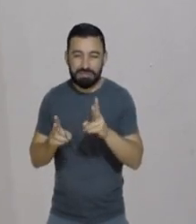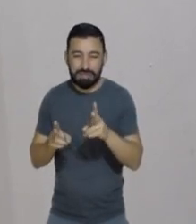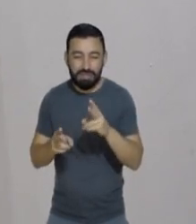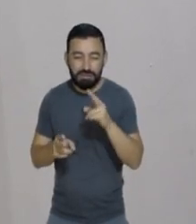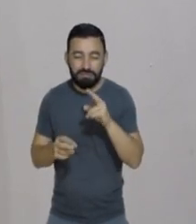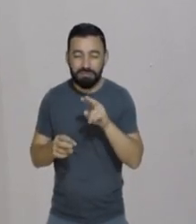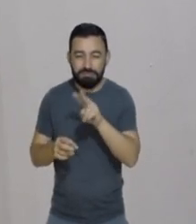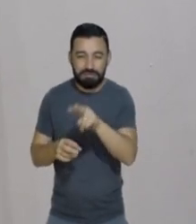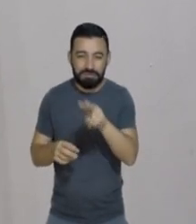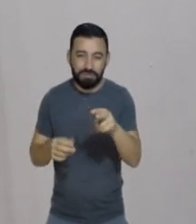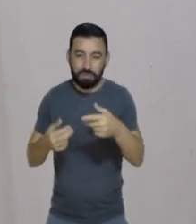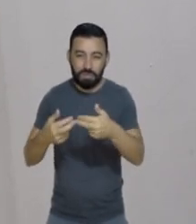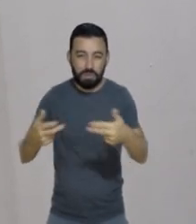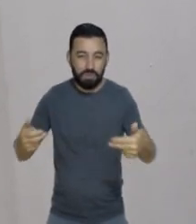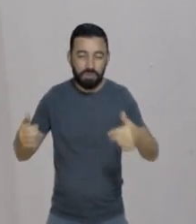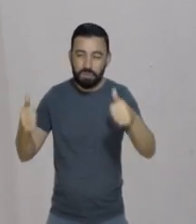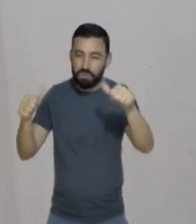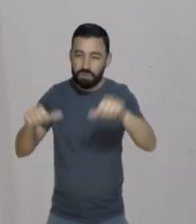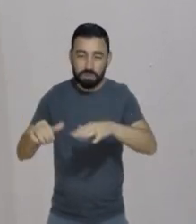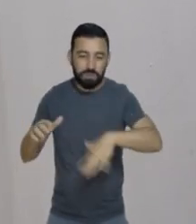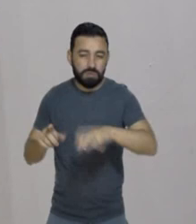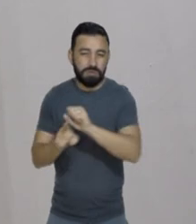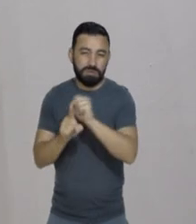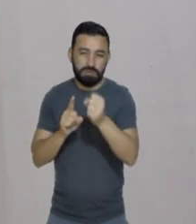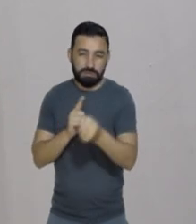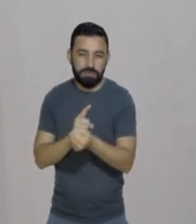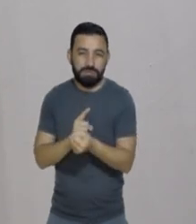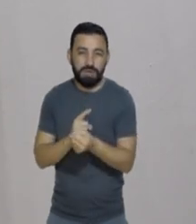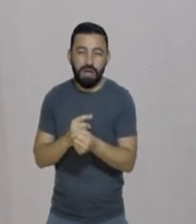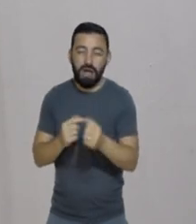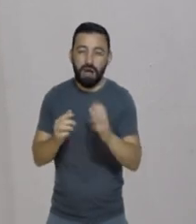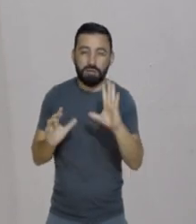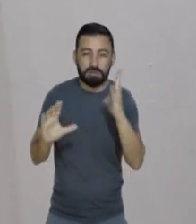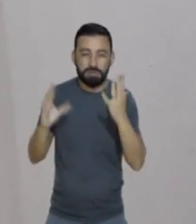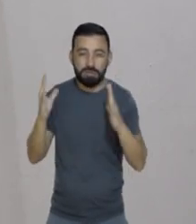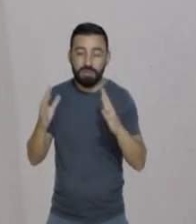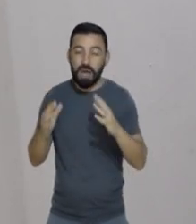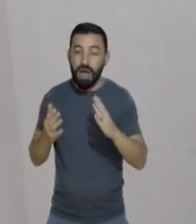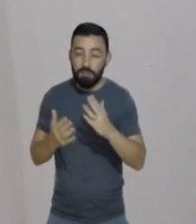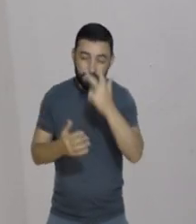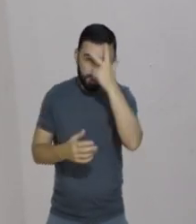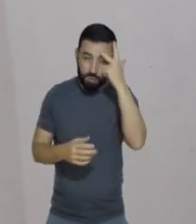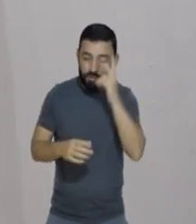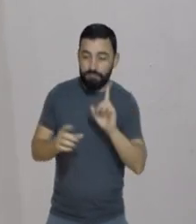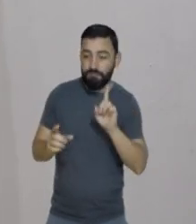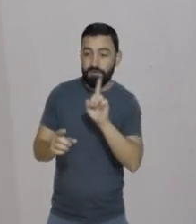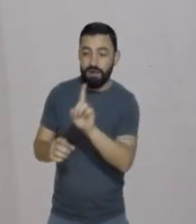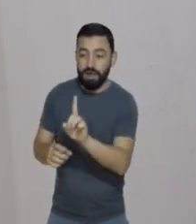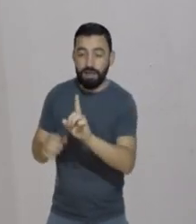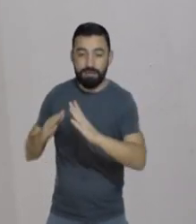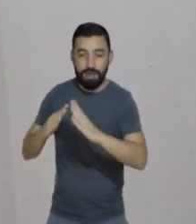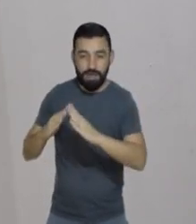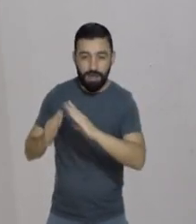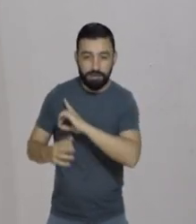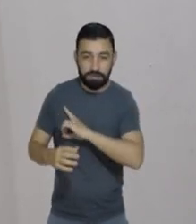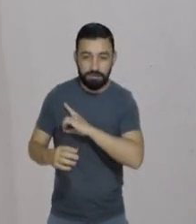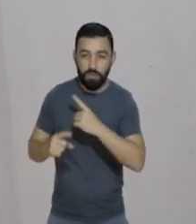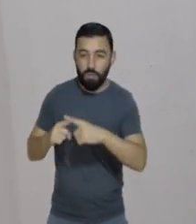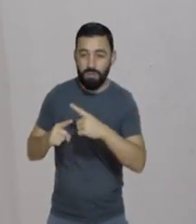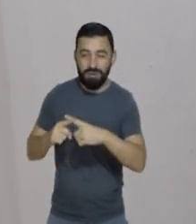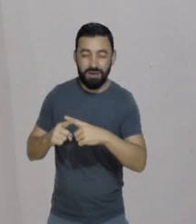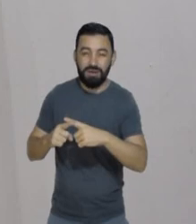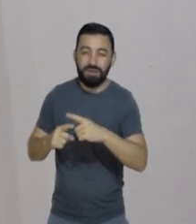Afinal, ninguém vai até uma delegacia de polícia porque está feliz. E o exercício desta